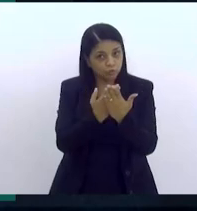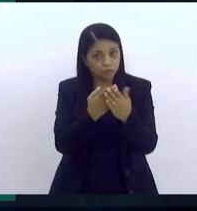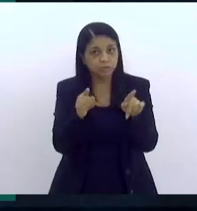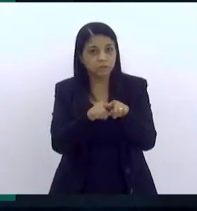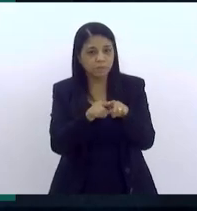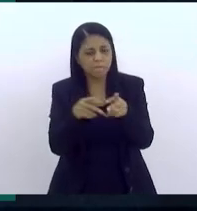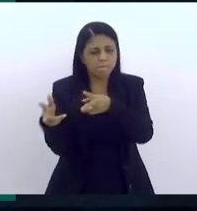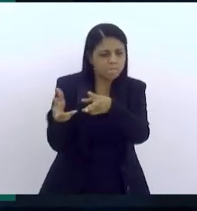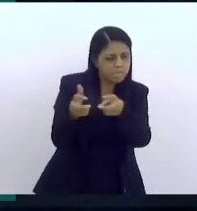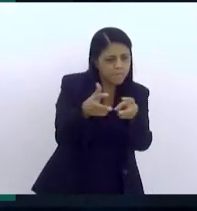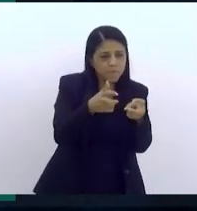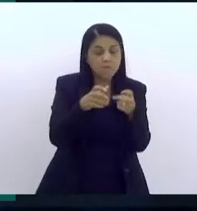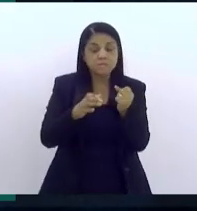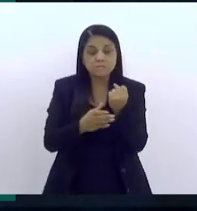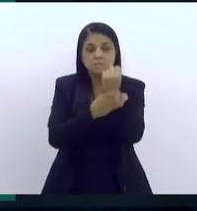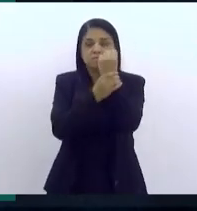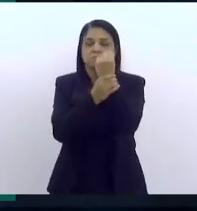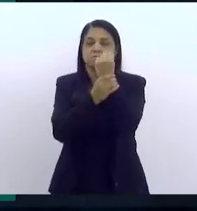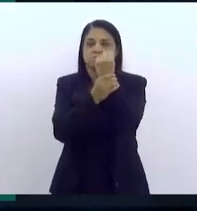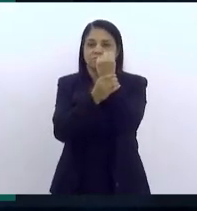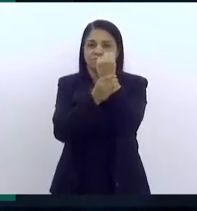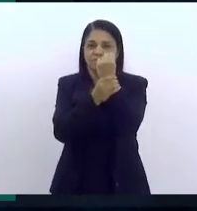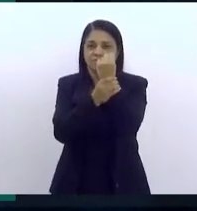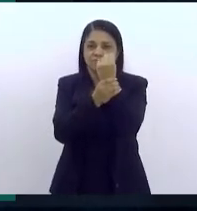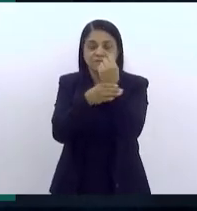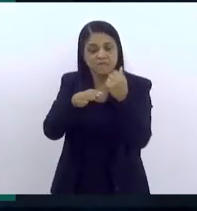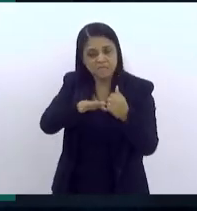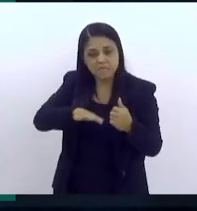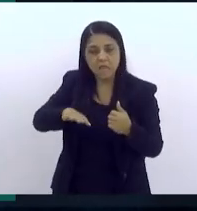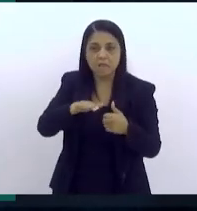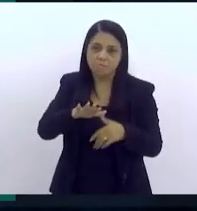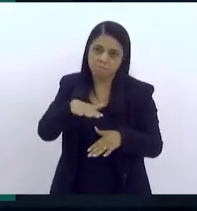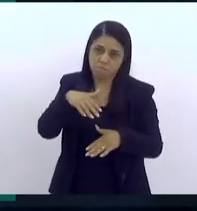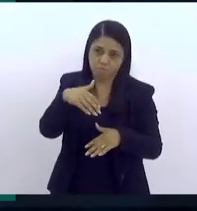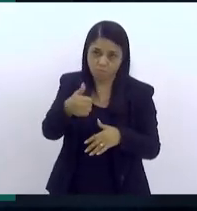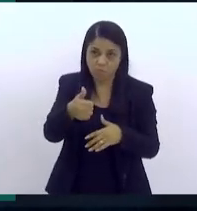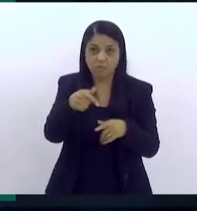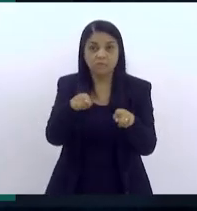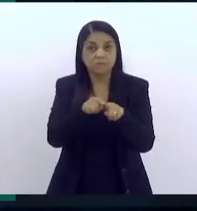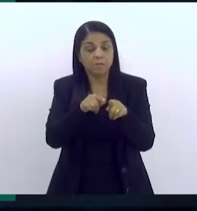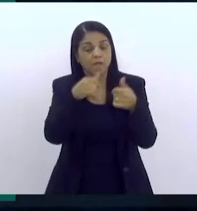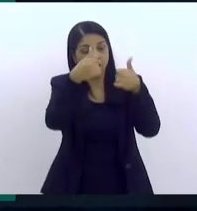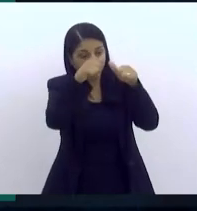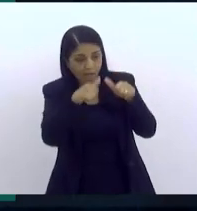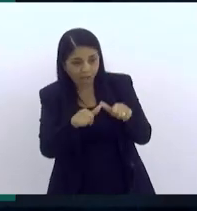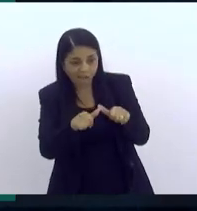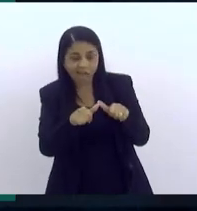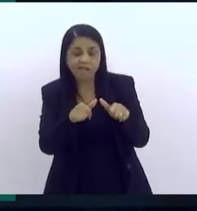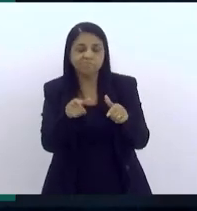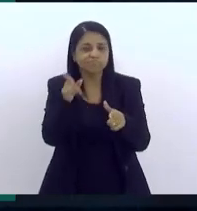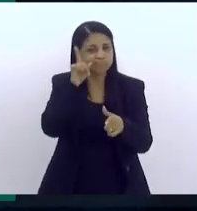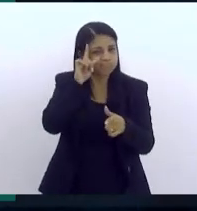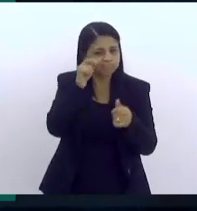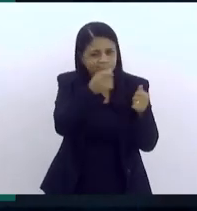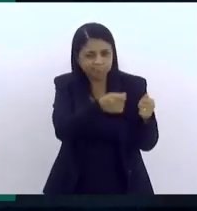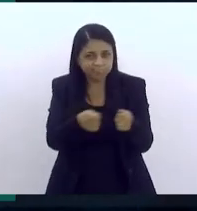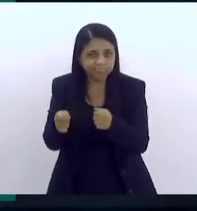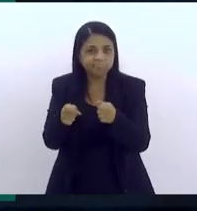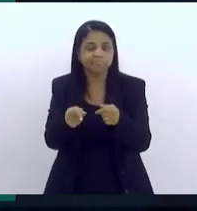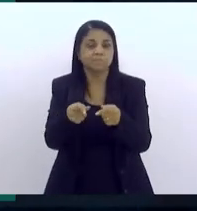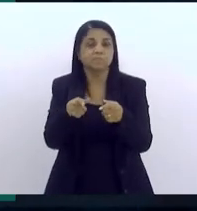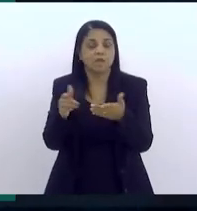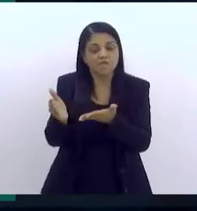essa percepção de segurança e áreas para melhoria e também revisar e analisar periodicamente as informações